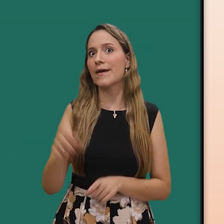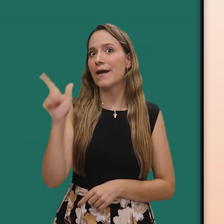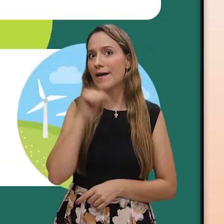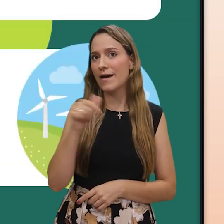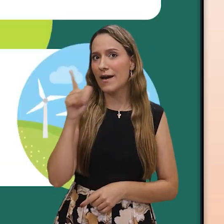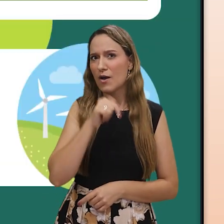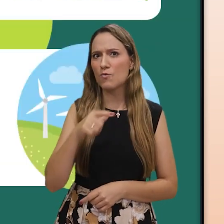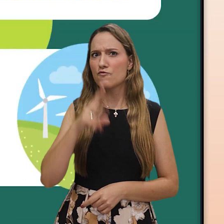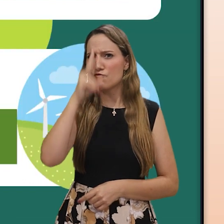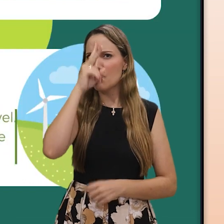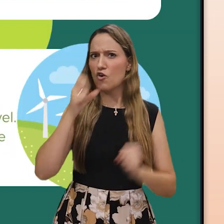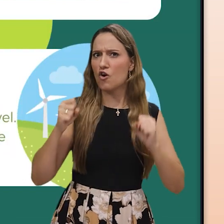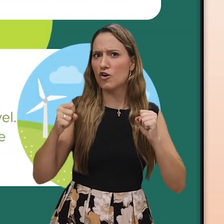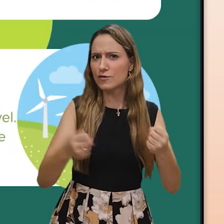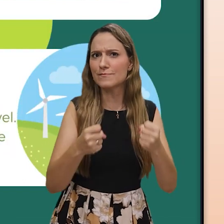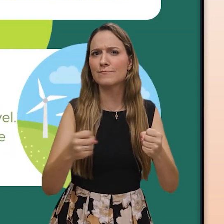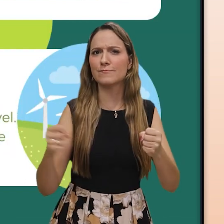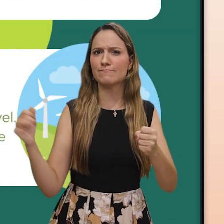das águas.